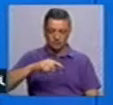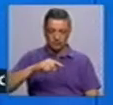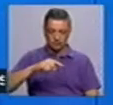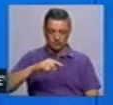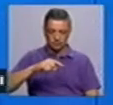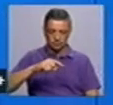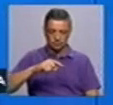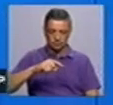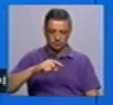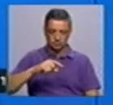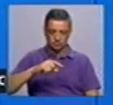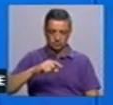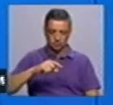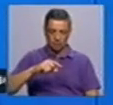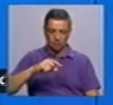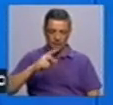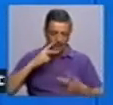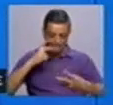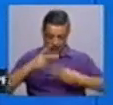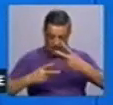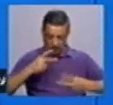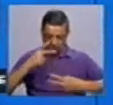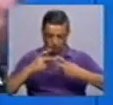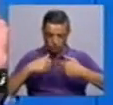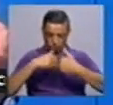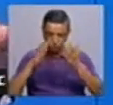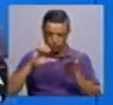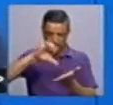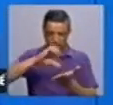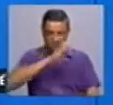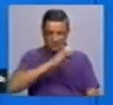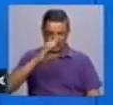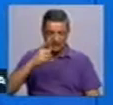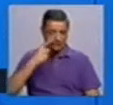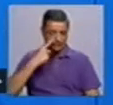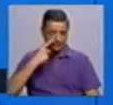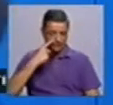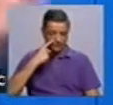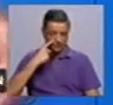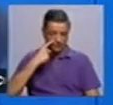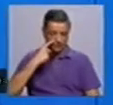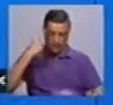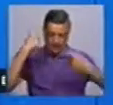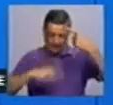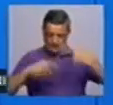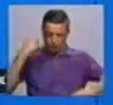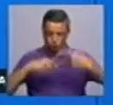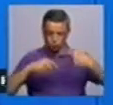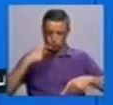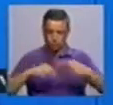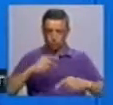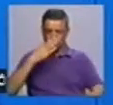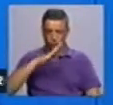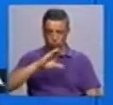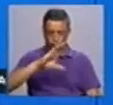estar a ser analisado em tudo o que é centro de ciência viva do nosso país. Eu sei que em Matosinhos vai lá estar o meu amigo